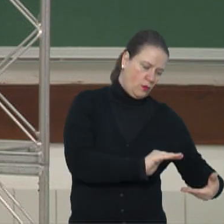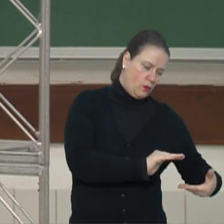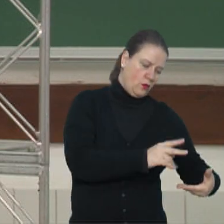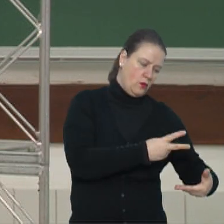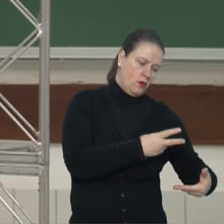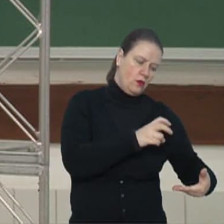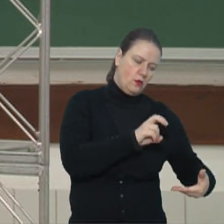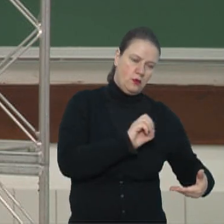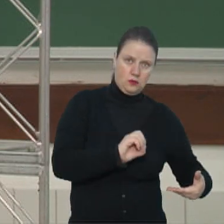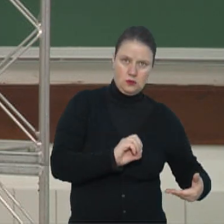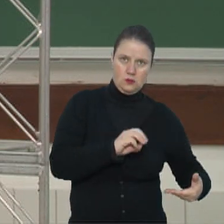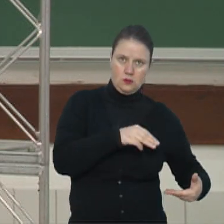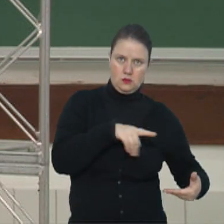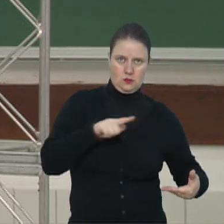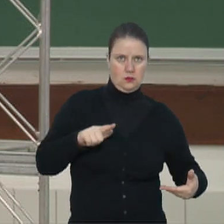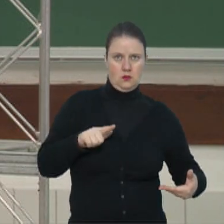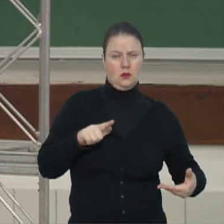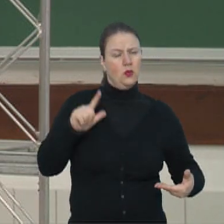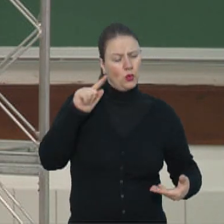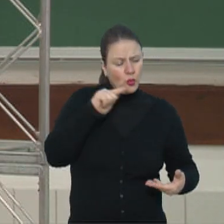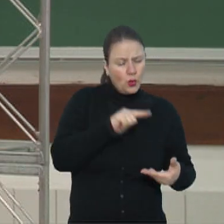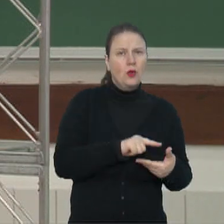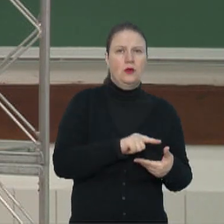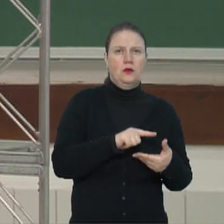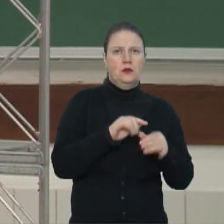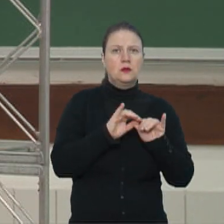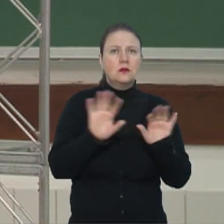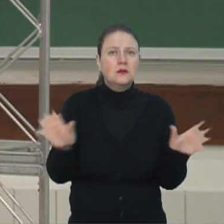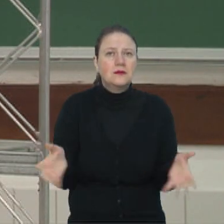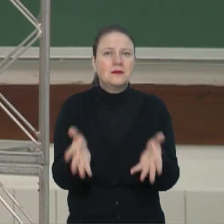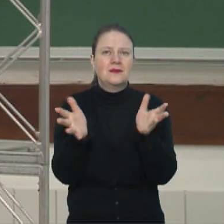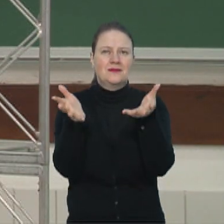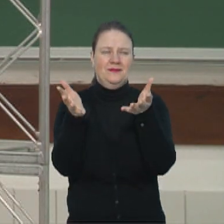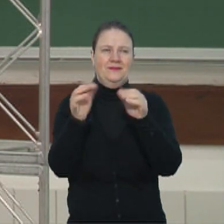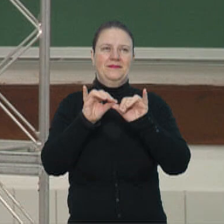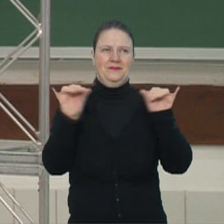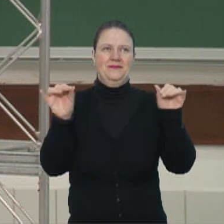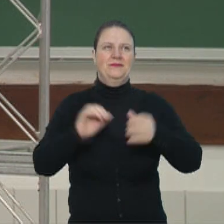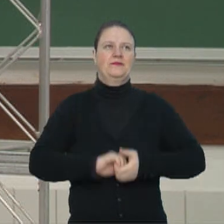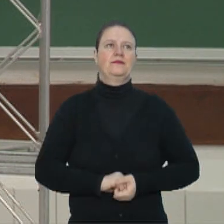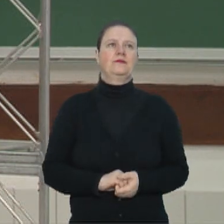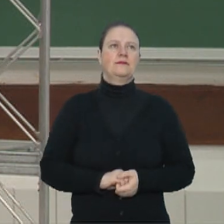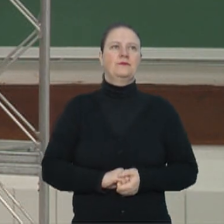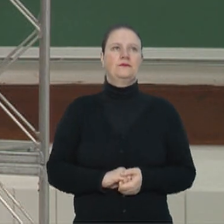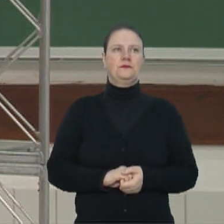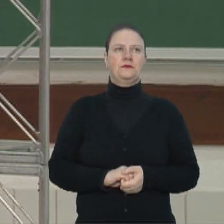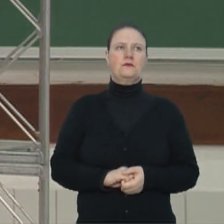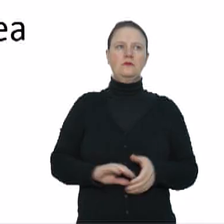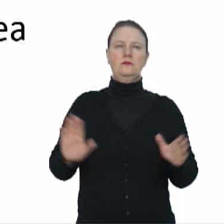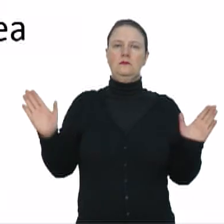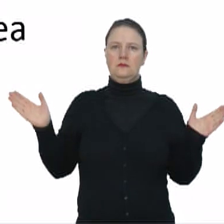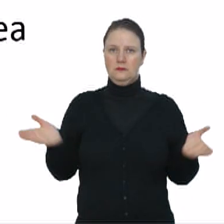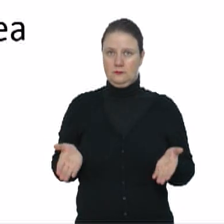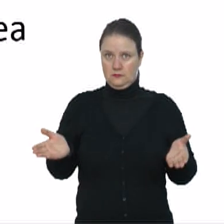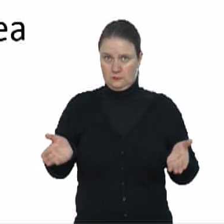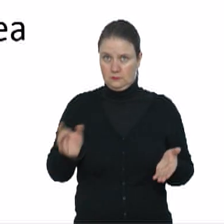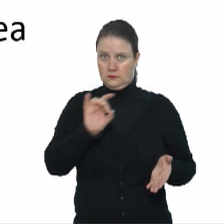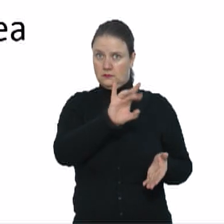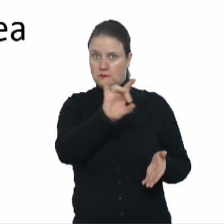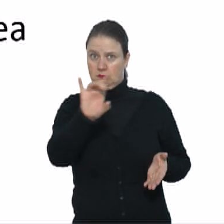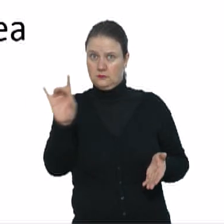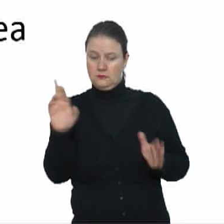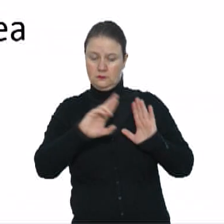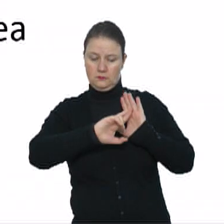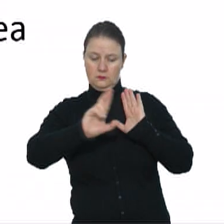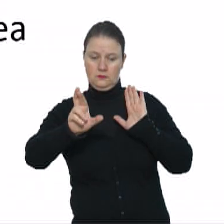250, 300. É isso que a campanha está incentivando. Let's go. Number one. Agora vocês vão responder